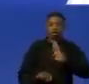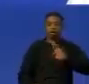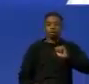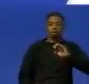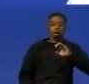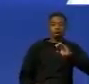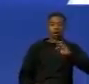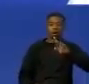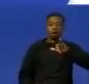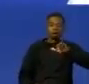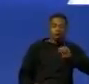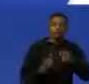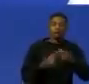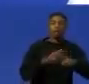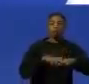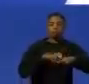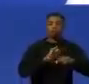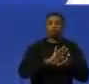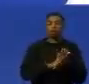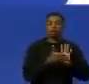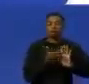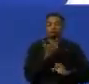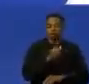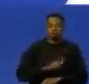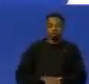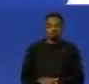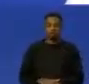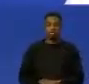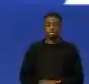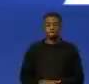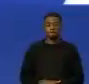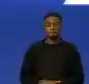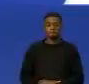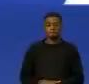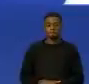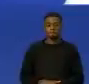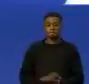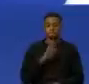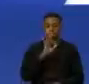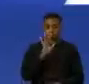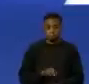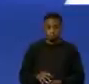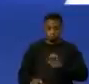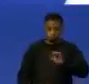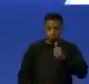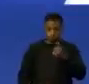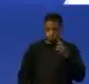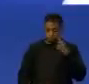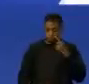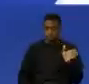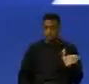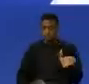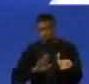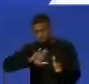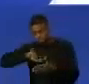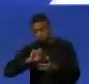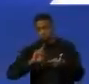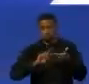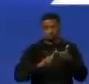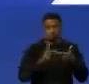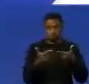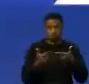célula bacteriana, por isso que vai combater aí a bacteriose. Por isso a gente chega na letra E. Agora vamos passar para a